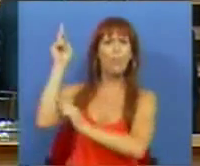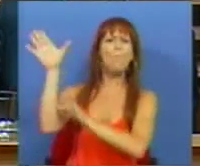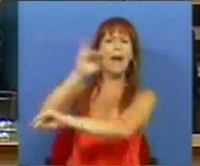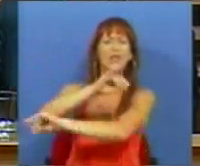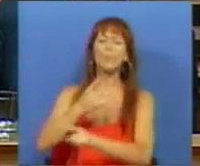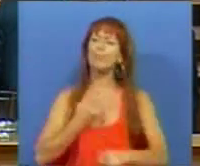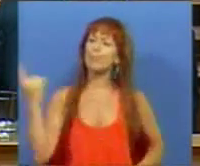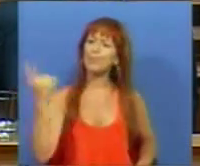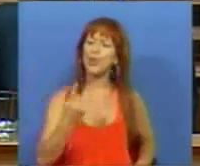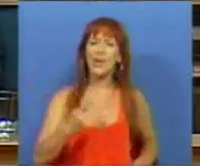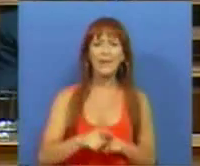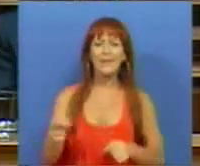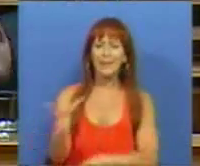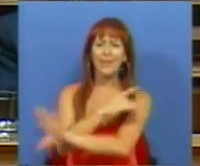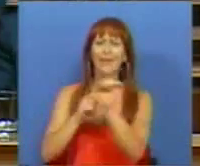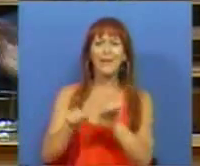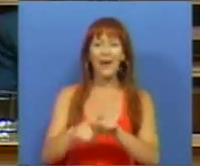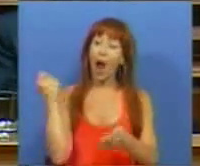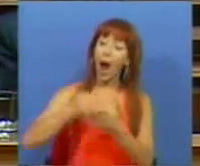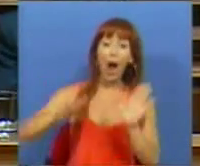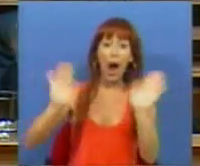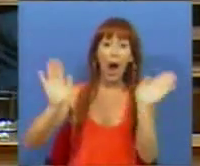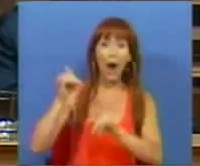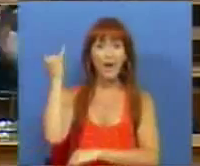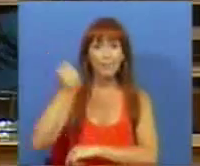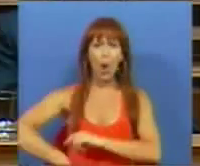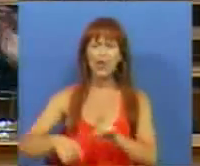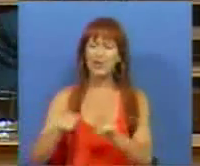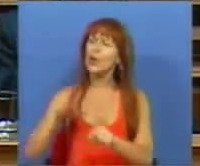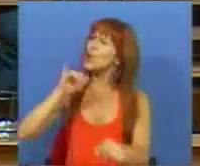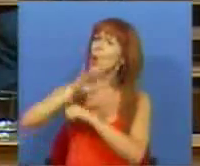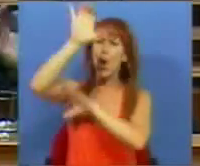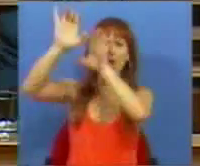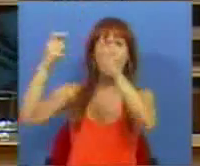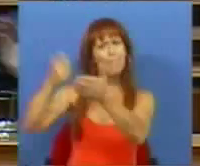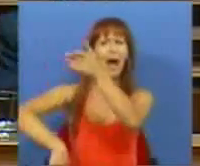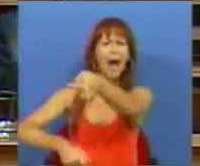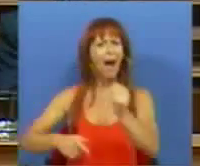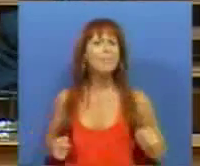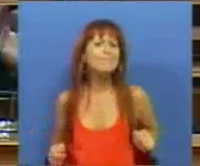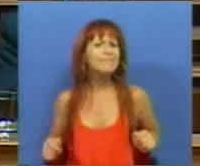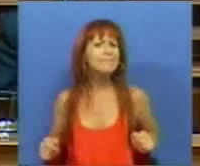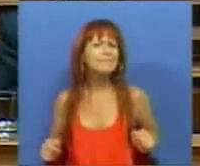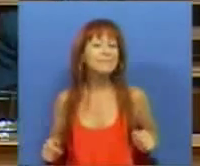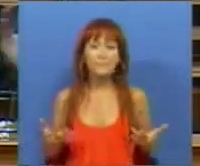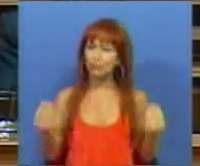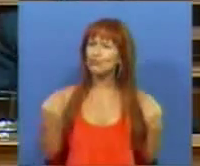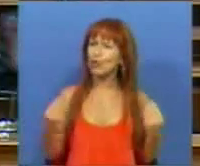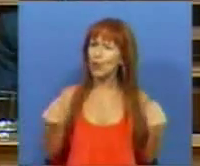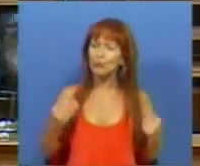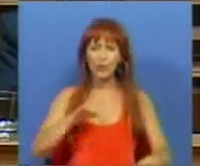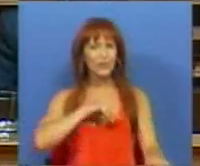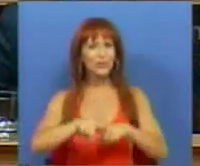é que a Diretiva Comunitária aqui isenta o pagamento de impostos e nos outros países se paga? É notável,